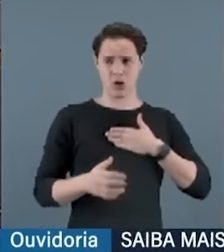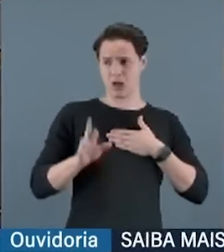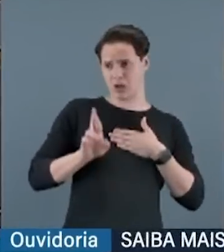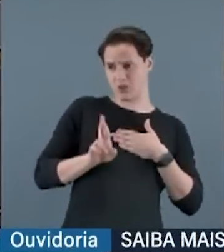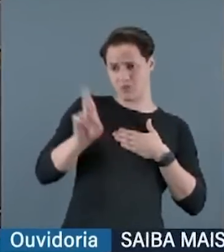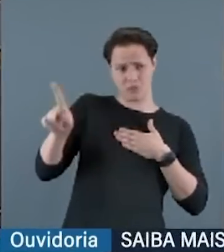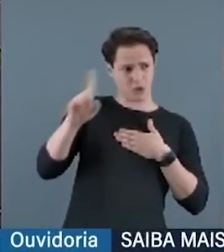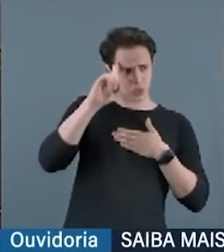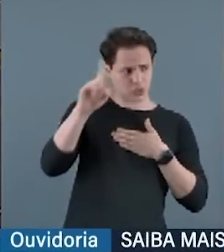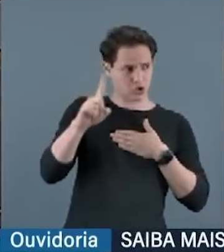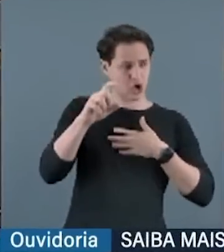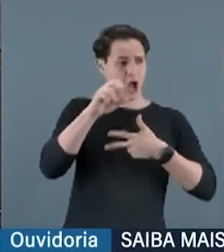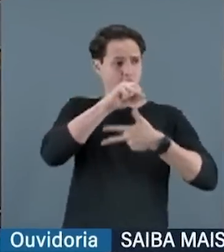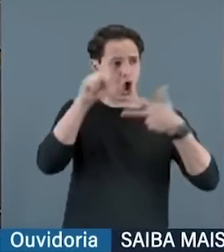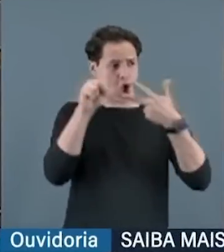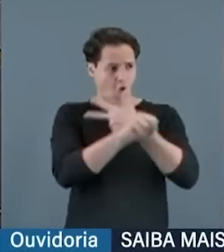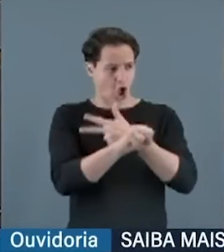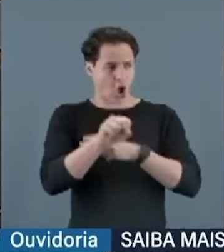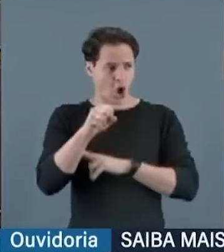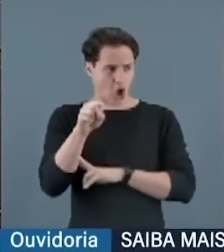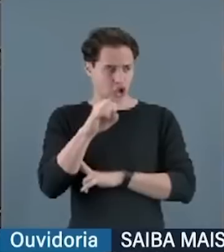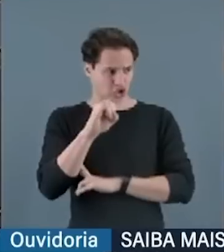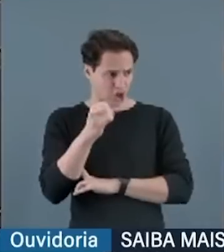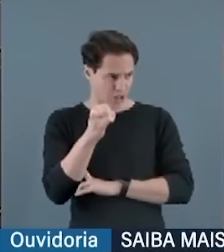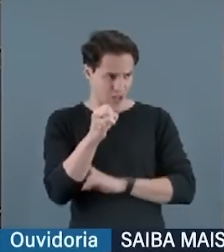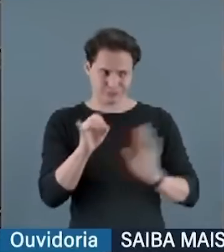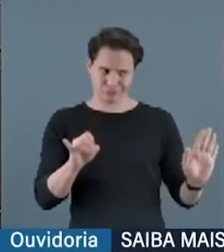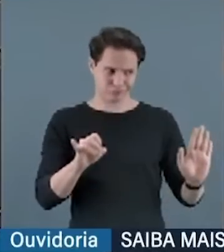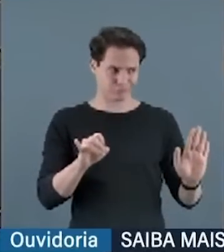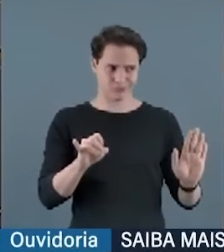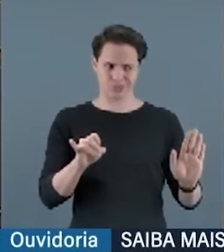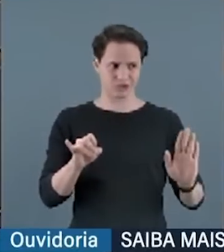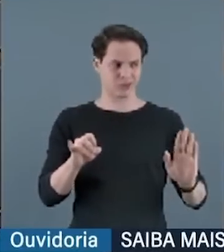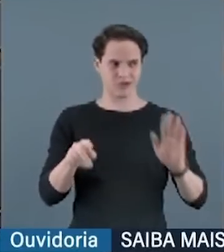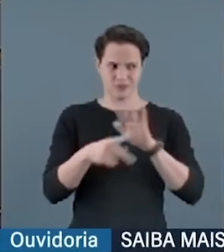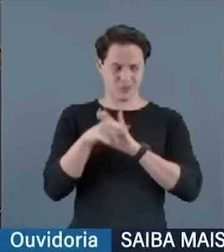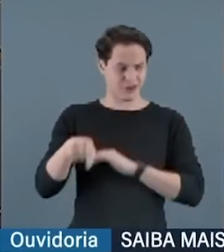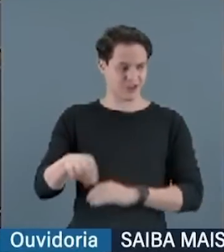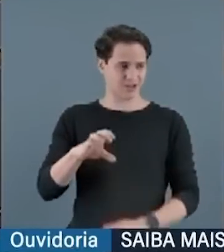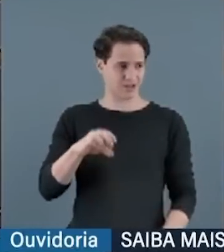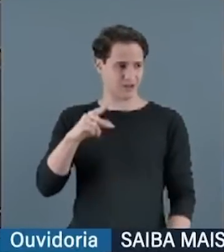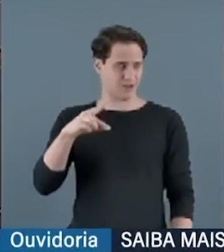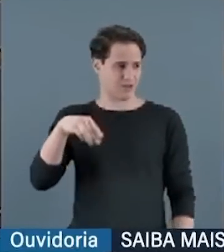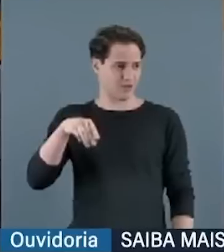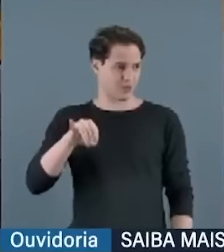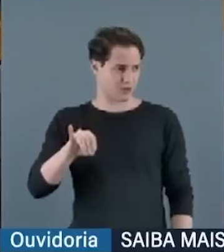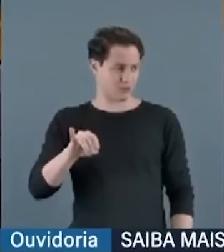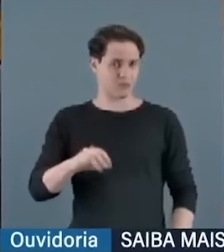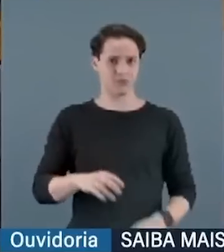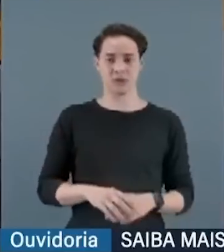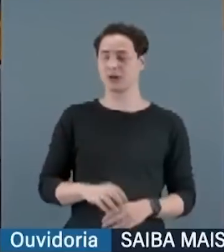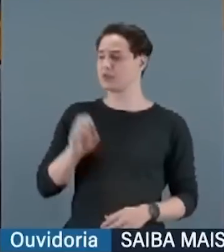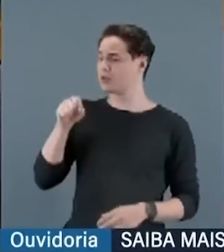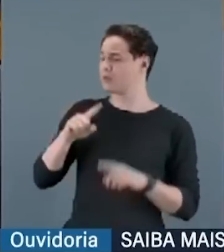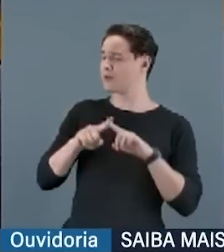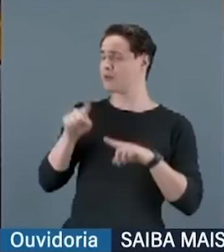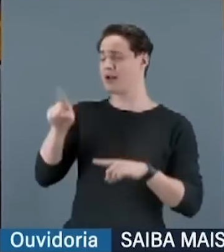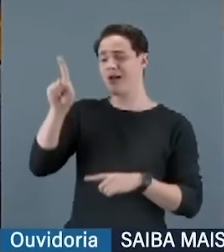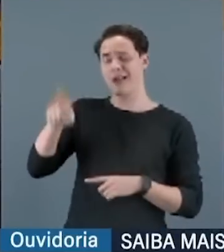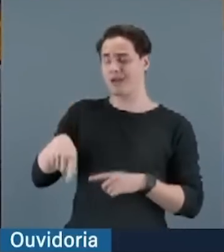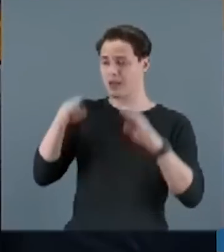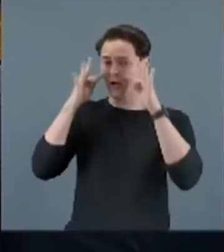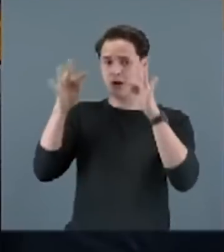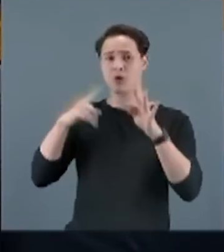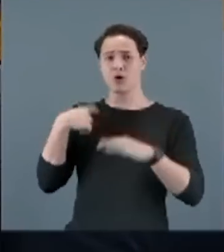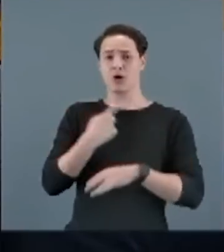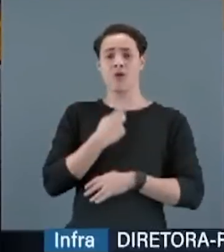dia 8, que corresponde a essa CPMI. Sim, mas vossa senhoria testemunha, é isso que nós estamos dizendo. Na